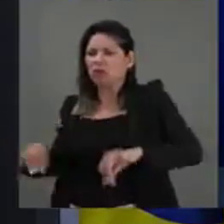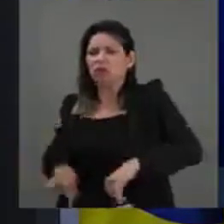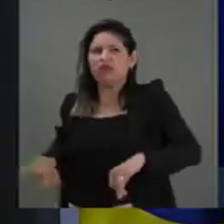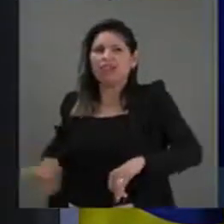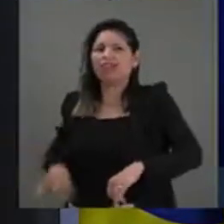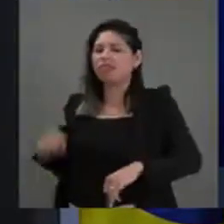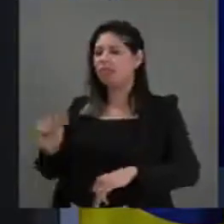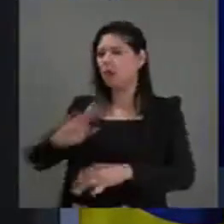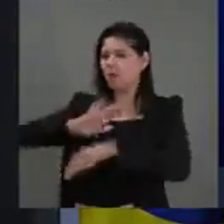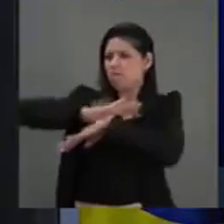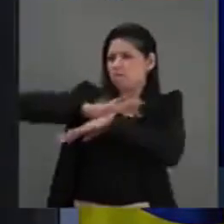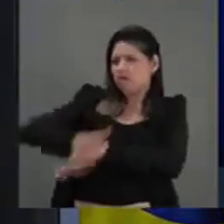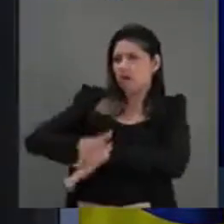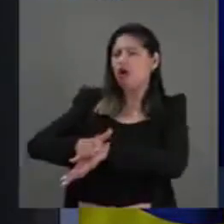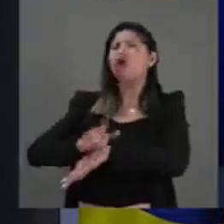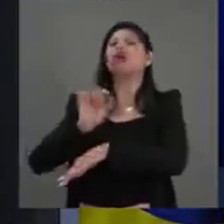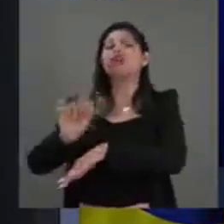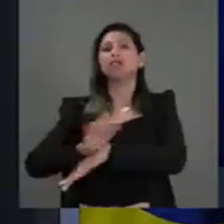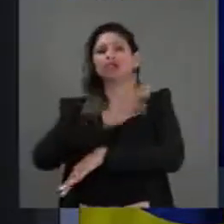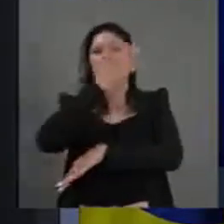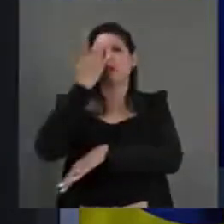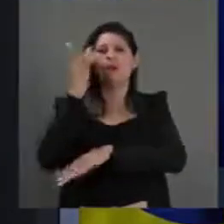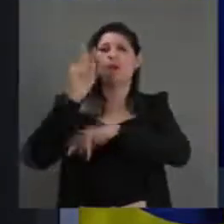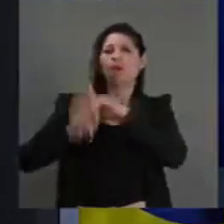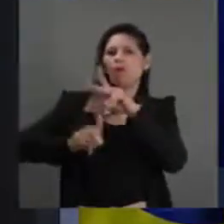irmãos e irmãs venezuelanos.